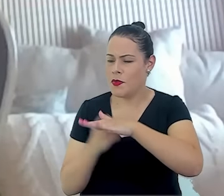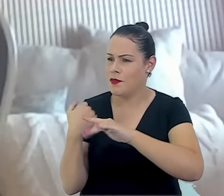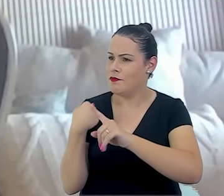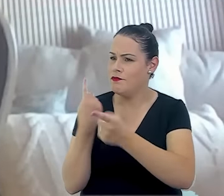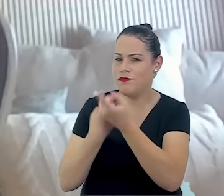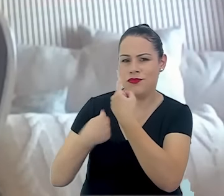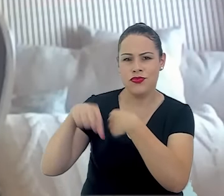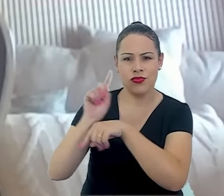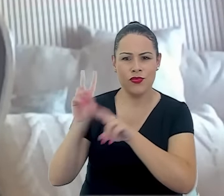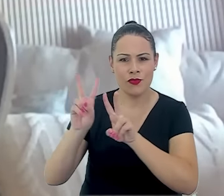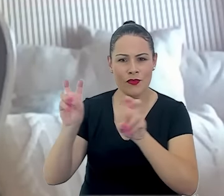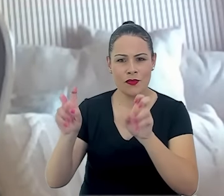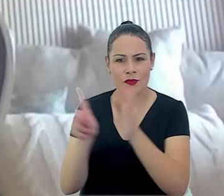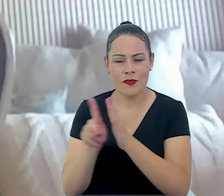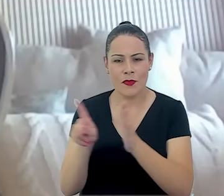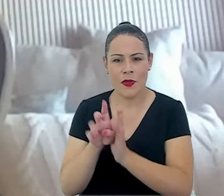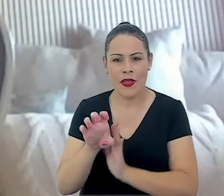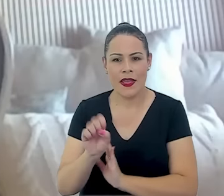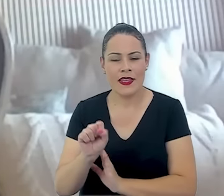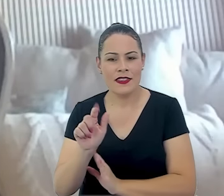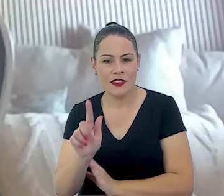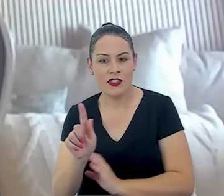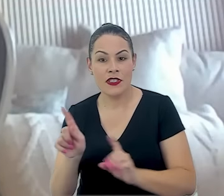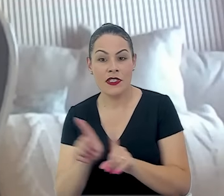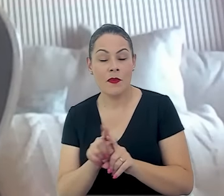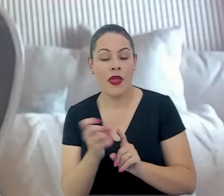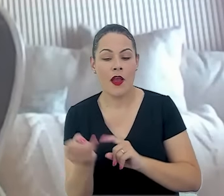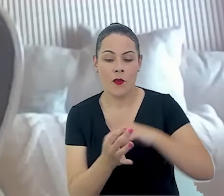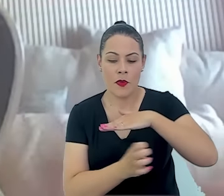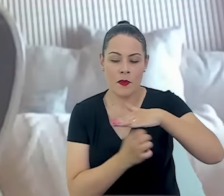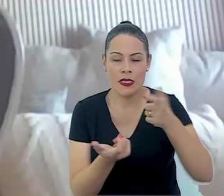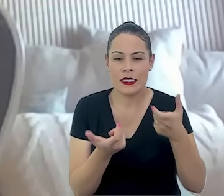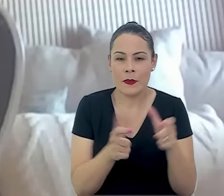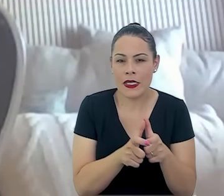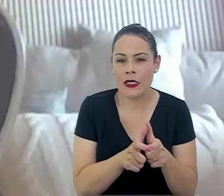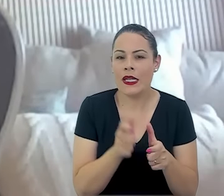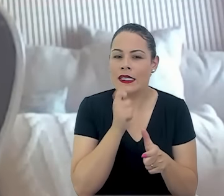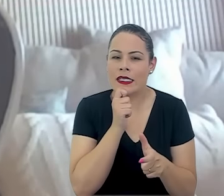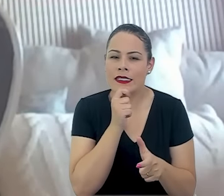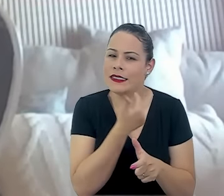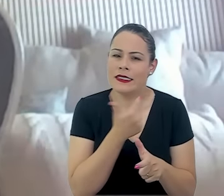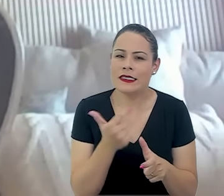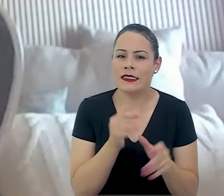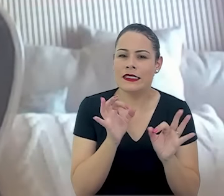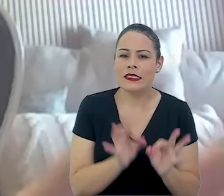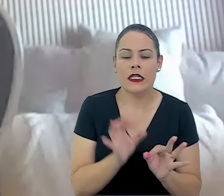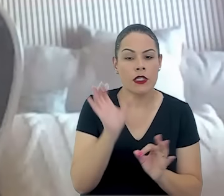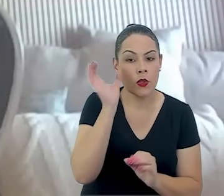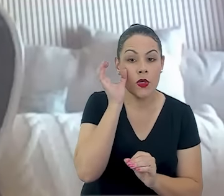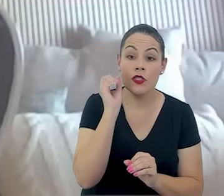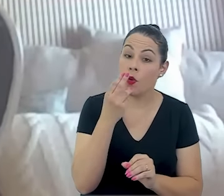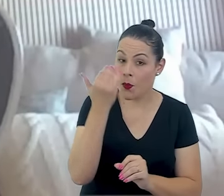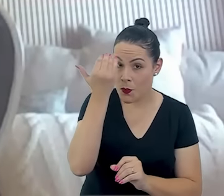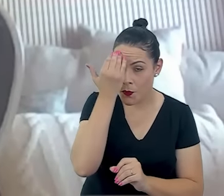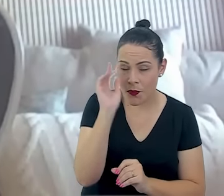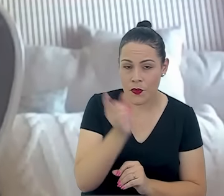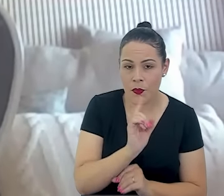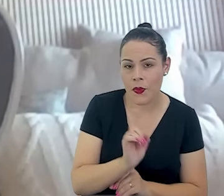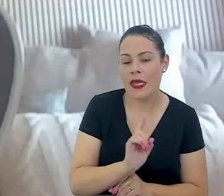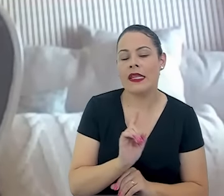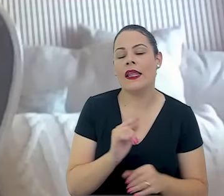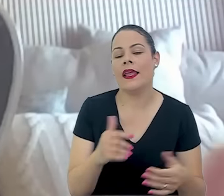estão avançadíssimas nesses quesitos ESG, a empresas menores que ainda, às vezes, né, não têm essa consciência ou não